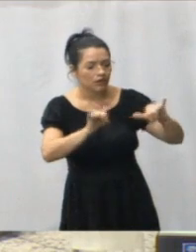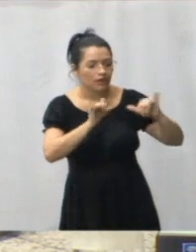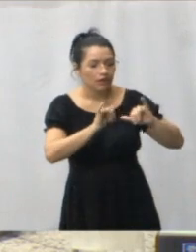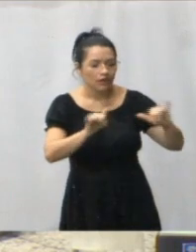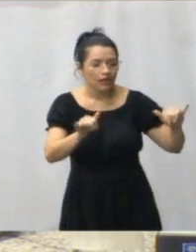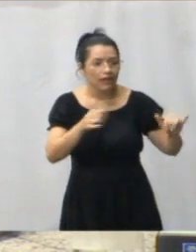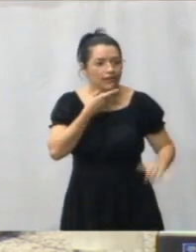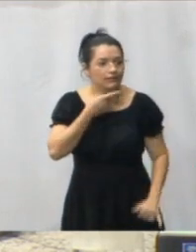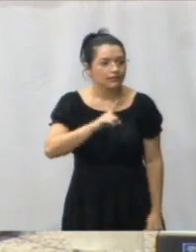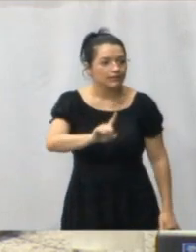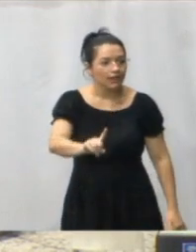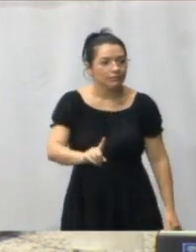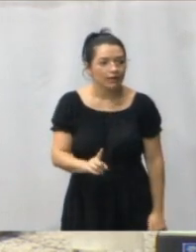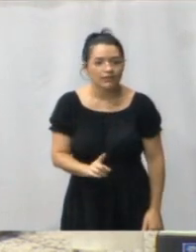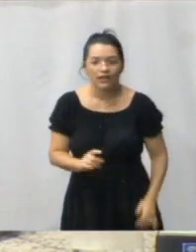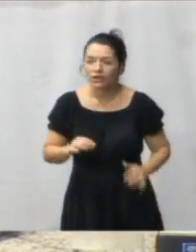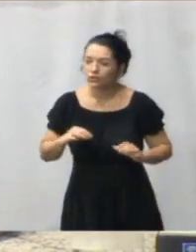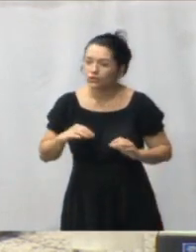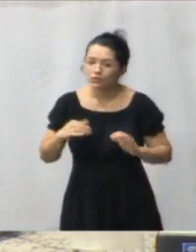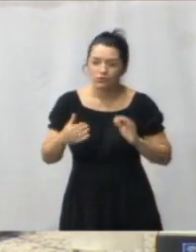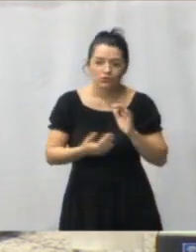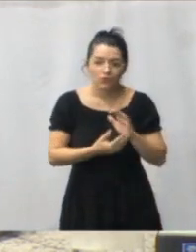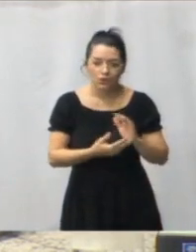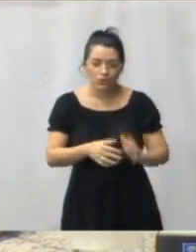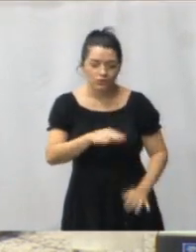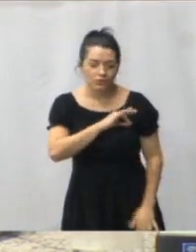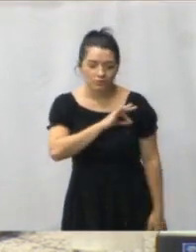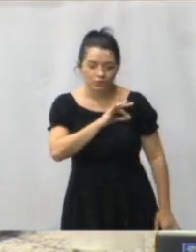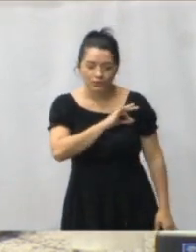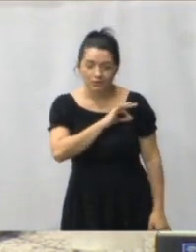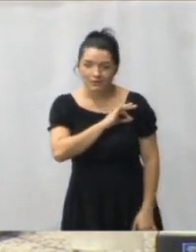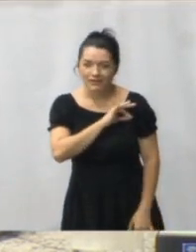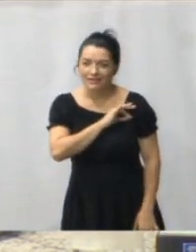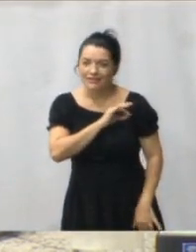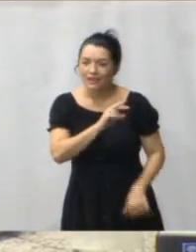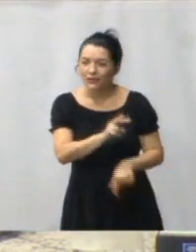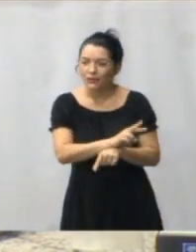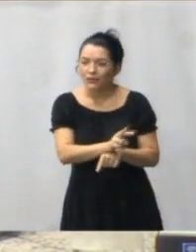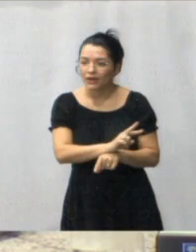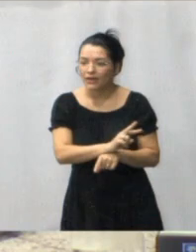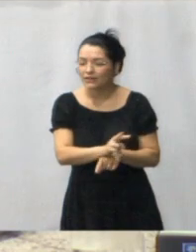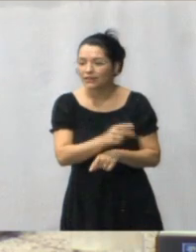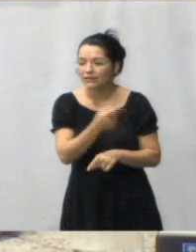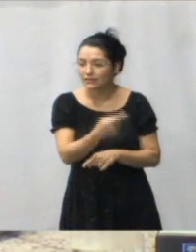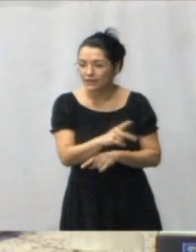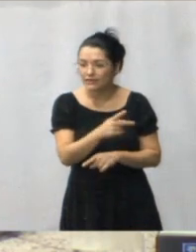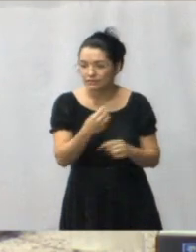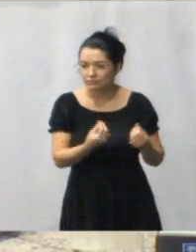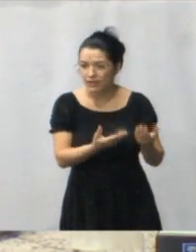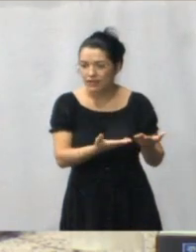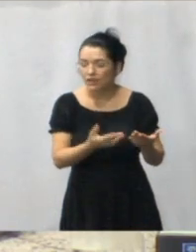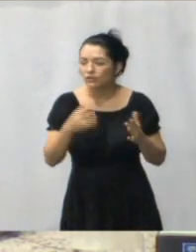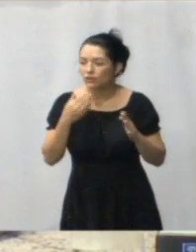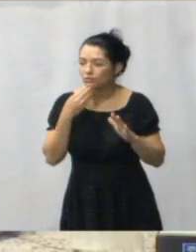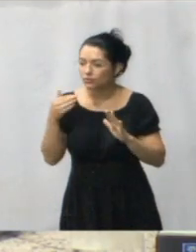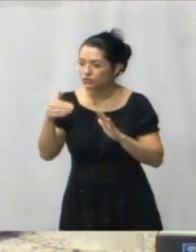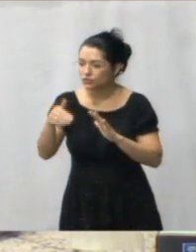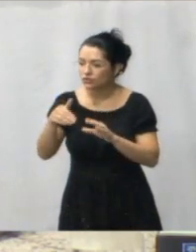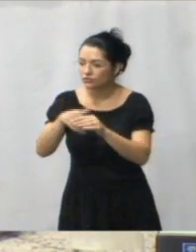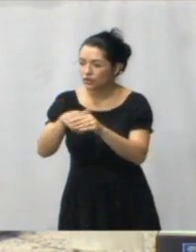os nossos guardas. A gente vai botar só para ser transformado em urgência urgentíssima, então a